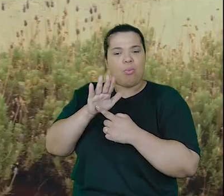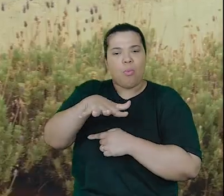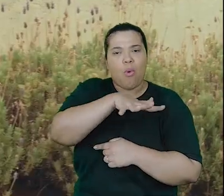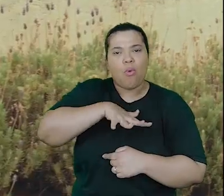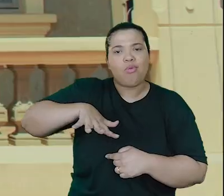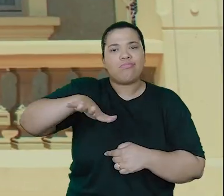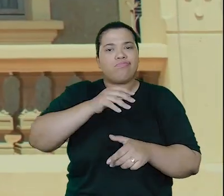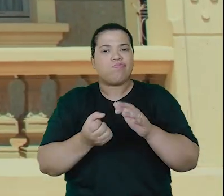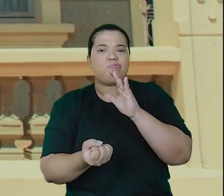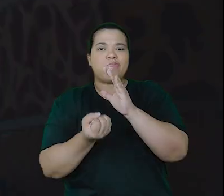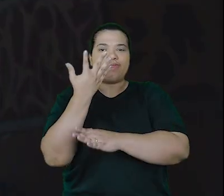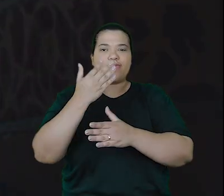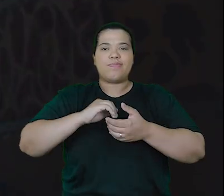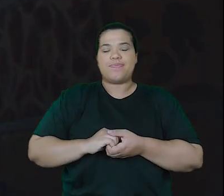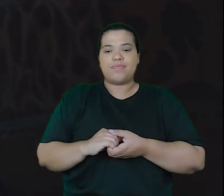região.